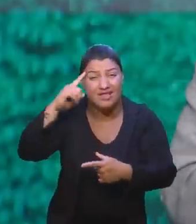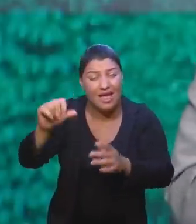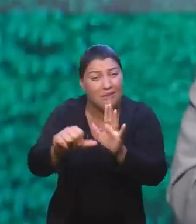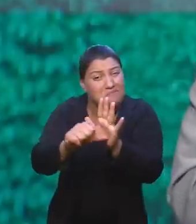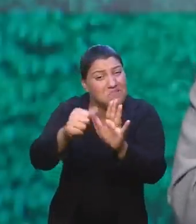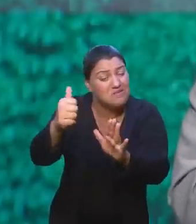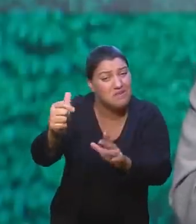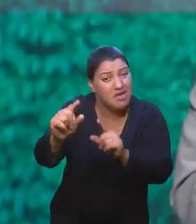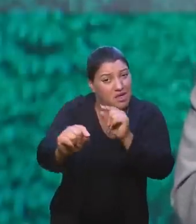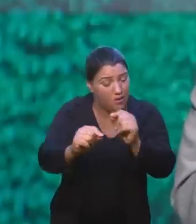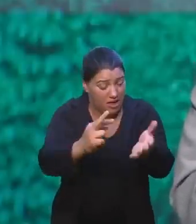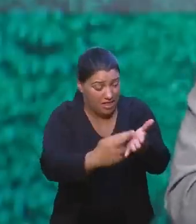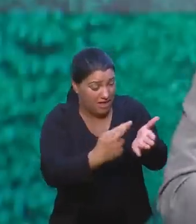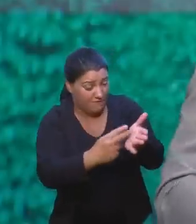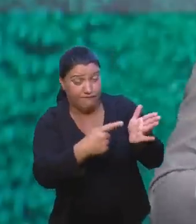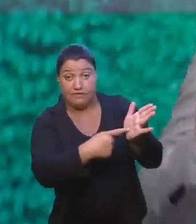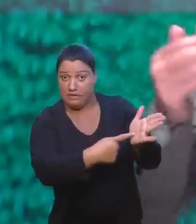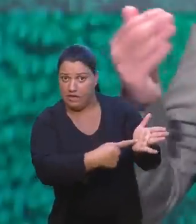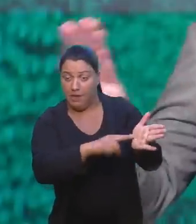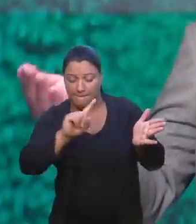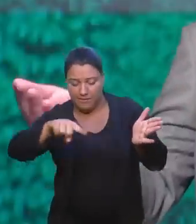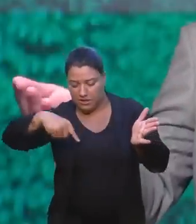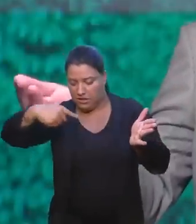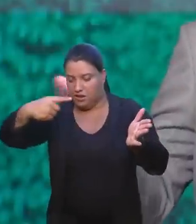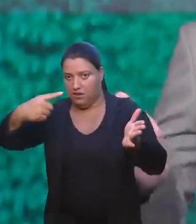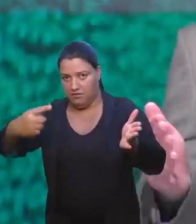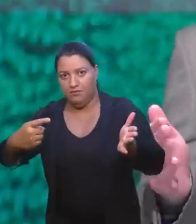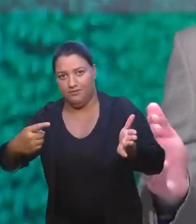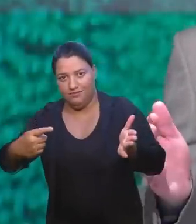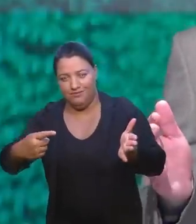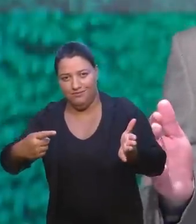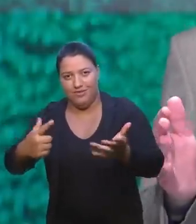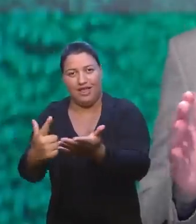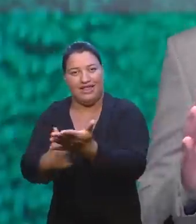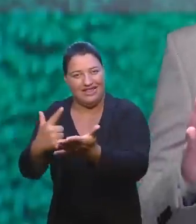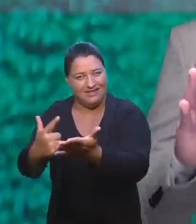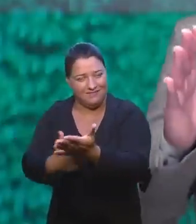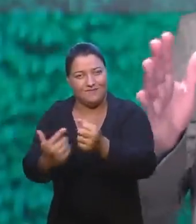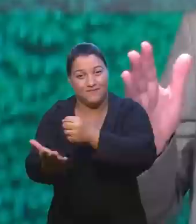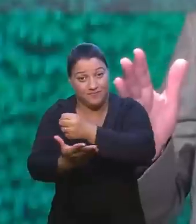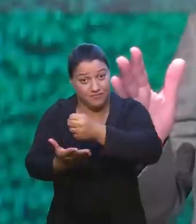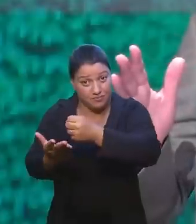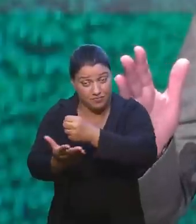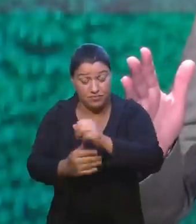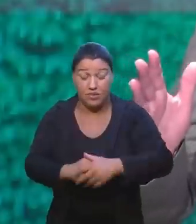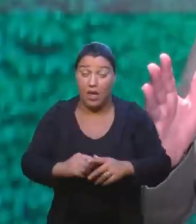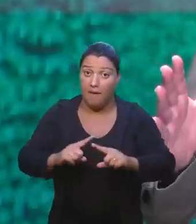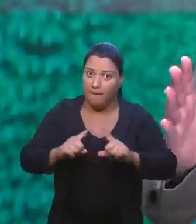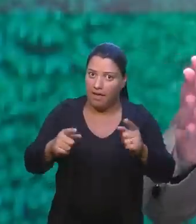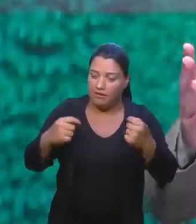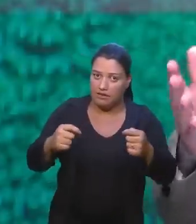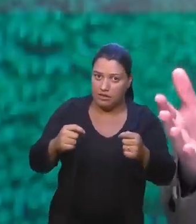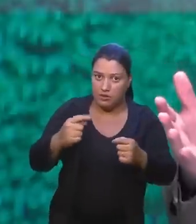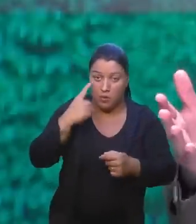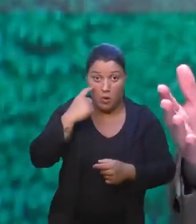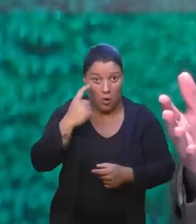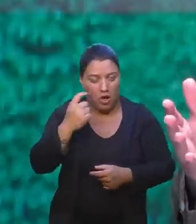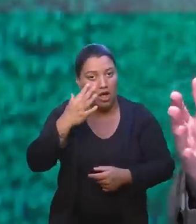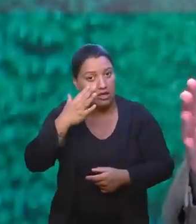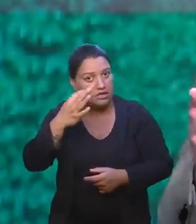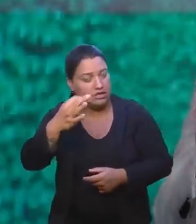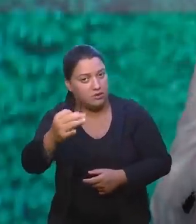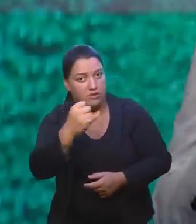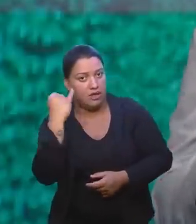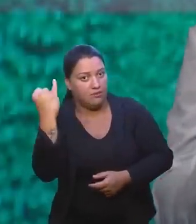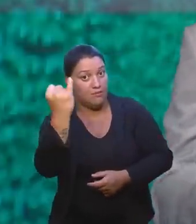foram trabalhadas na revista para depois compor as obras fundamentais. Mas aqui eu chamo a atenção, por conta da